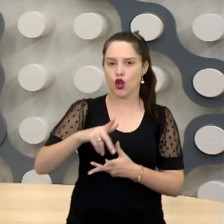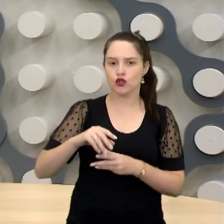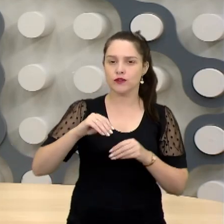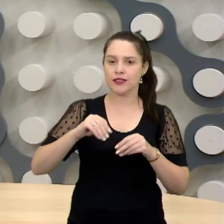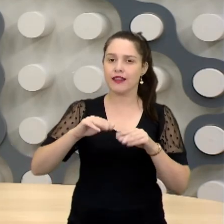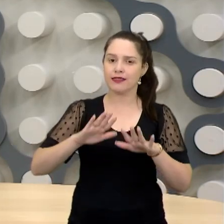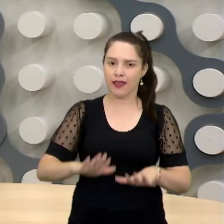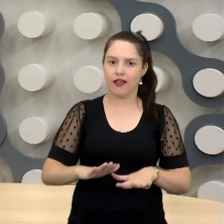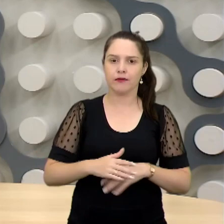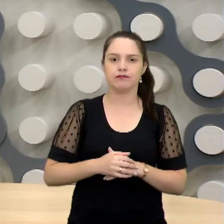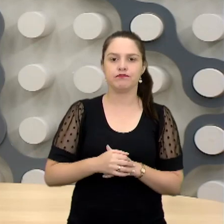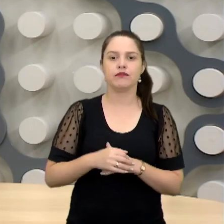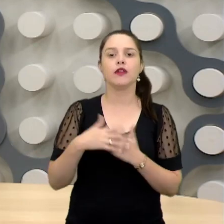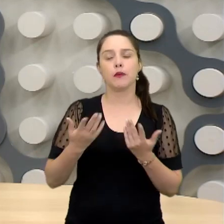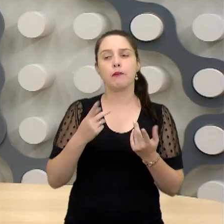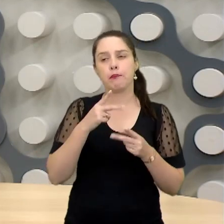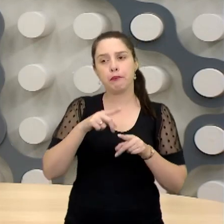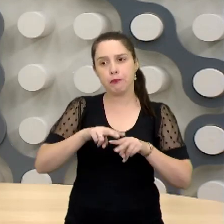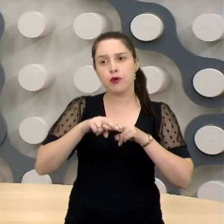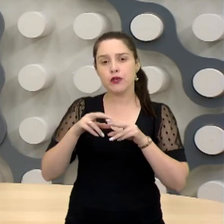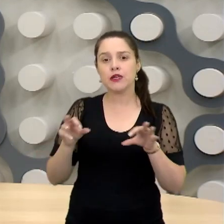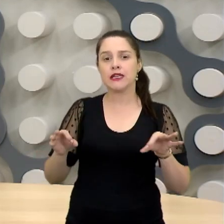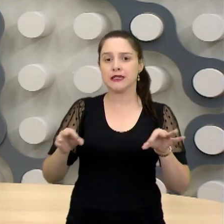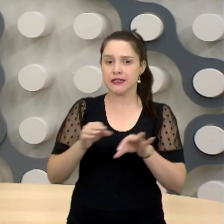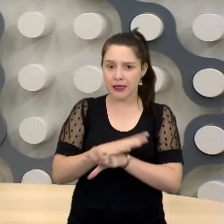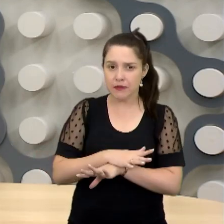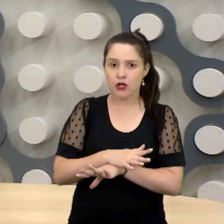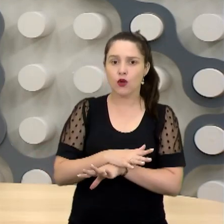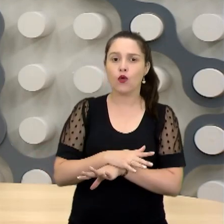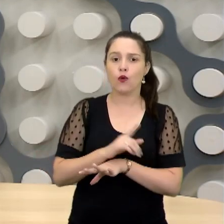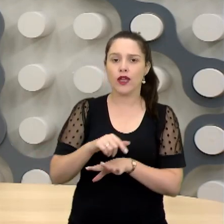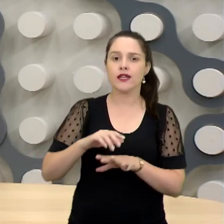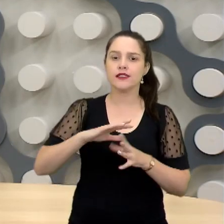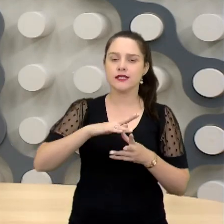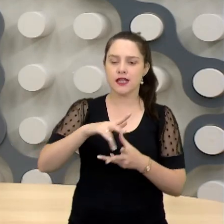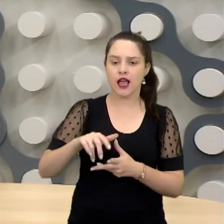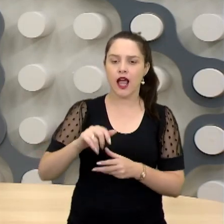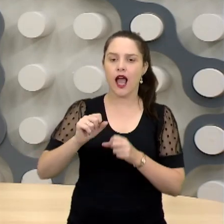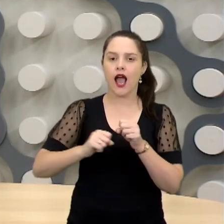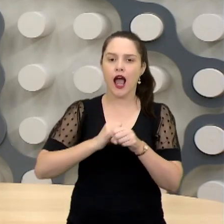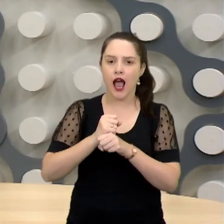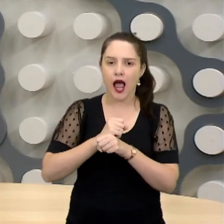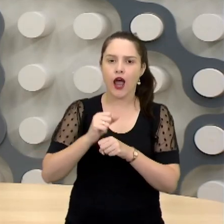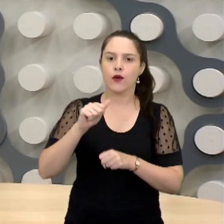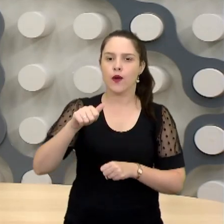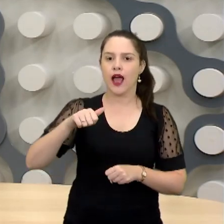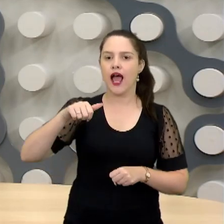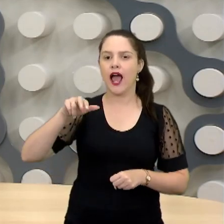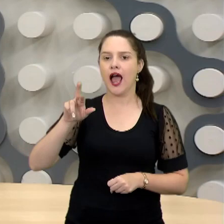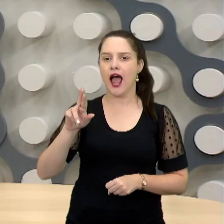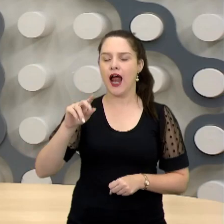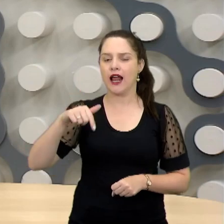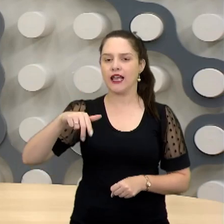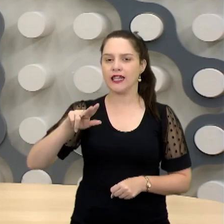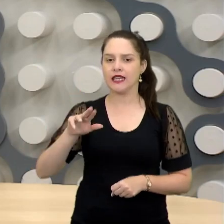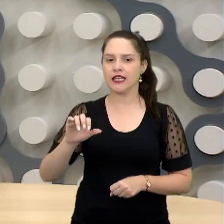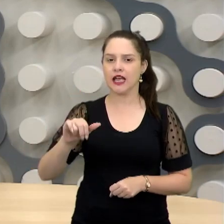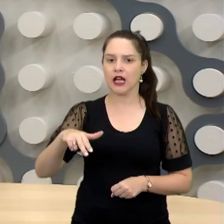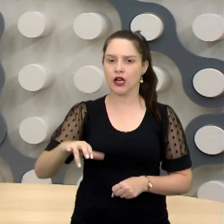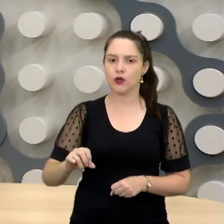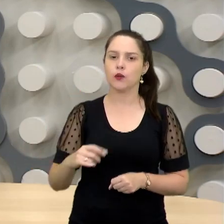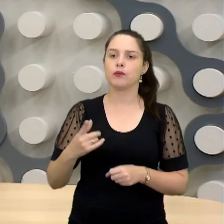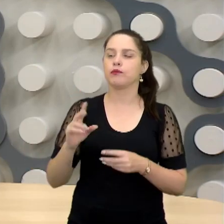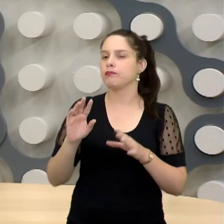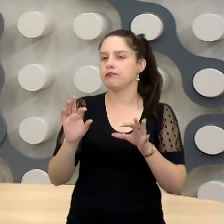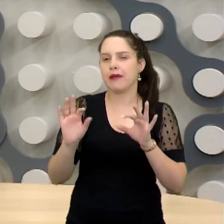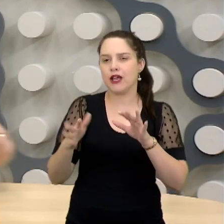fala aí que terminou aí esse éon adiano por volta de 3,85 milhões de anos, que é esse período